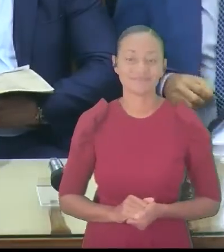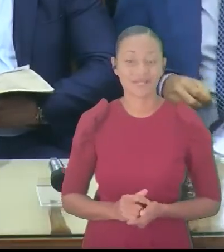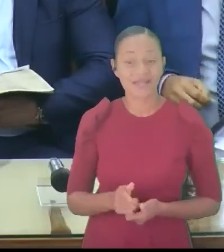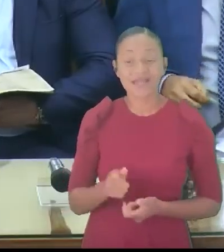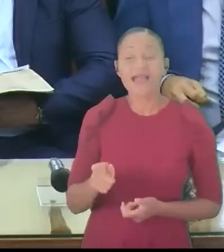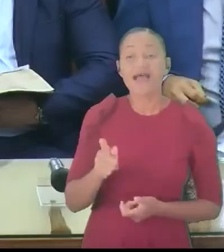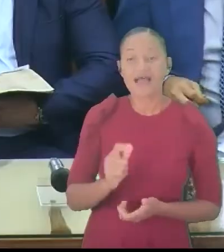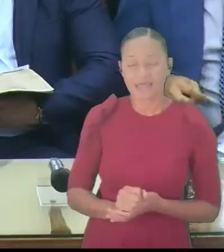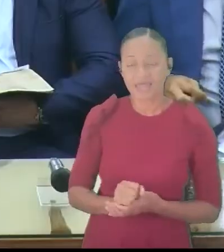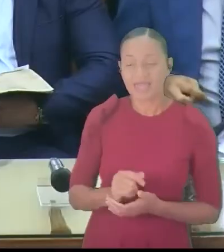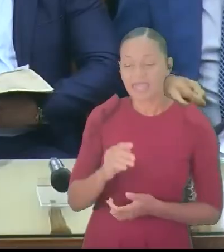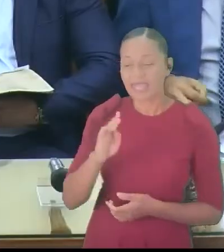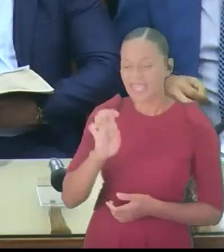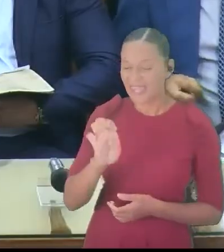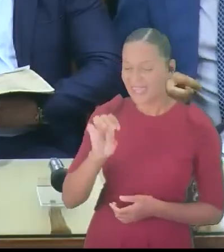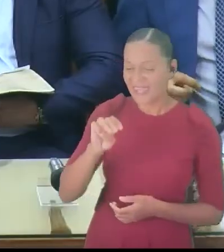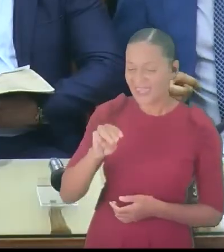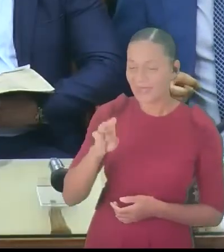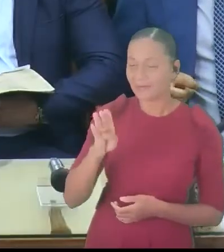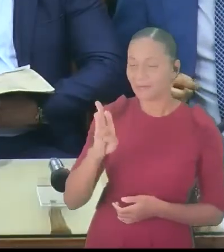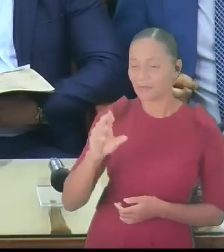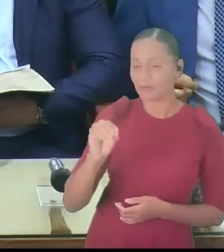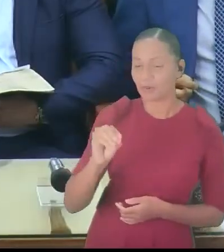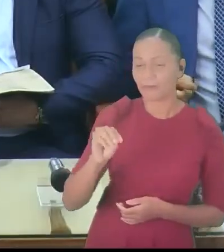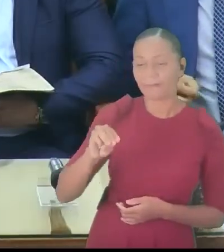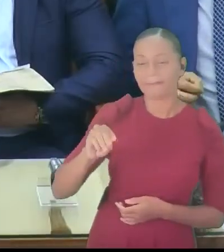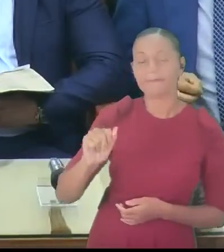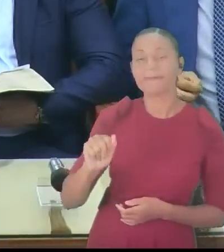Embromar é enganar, é tentar enganar.